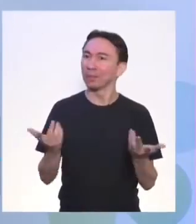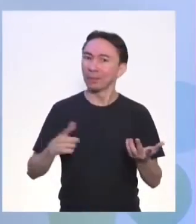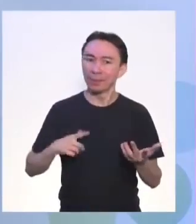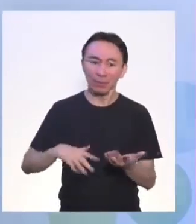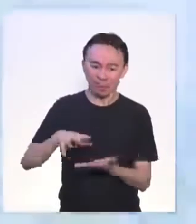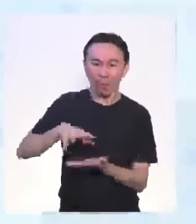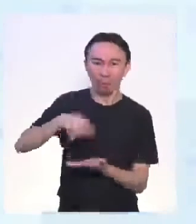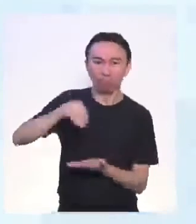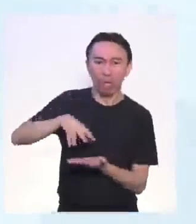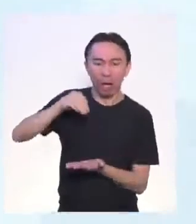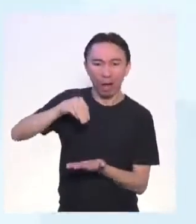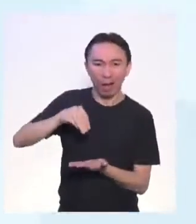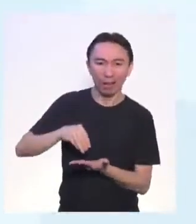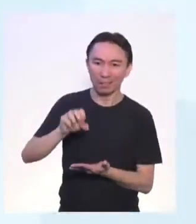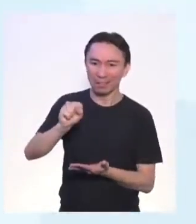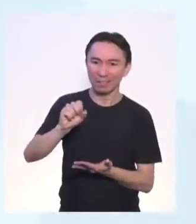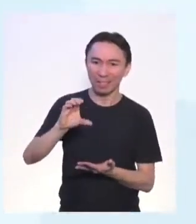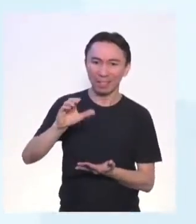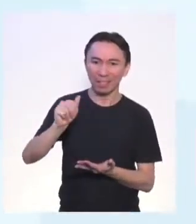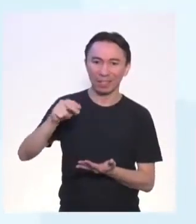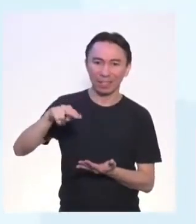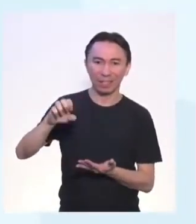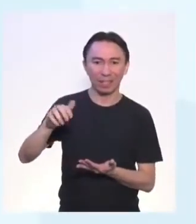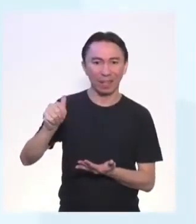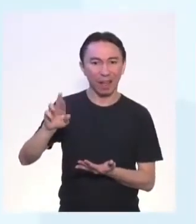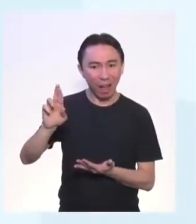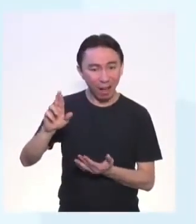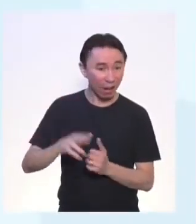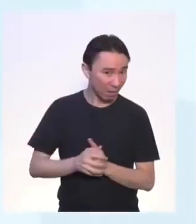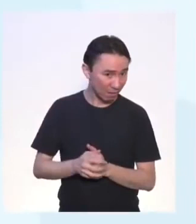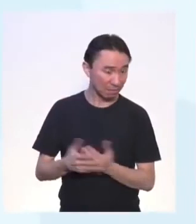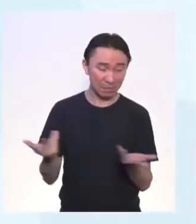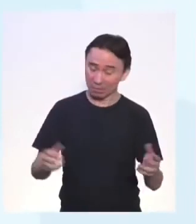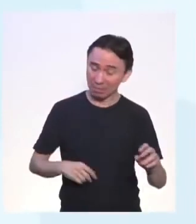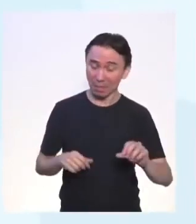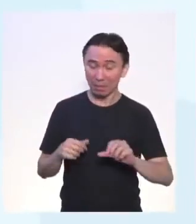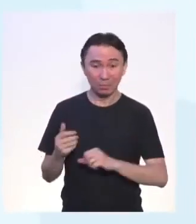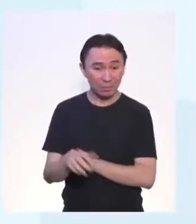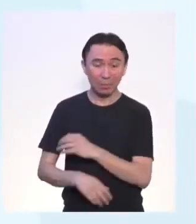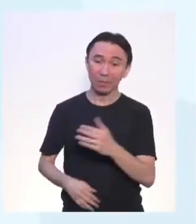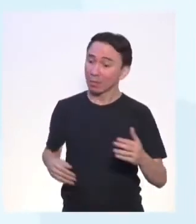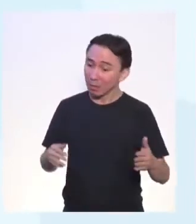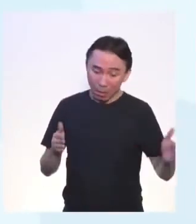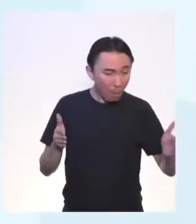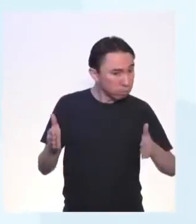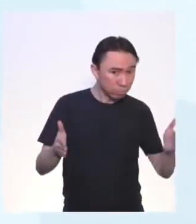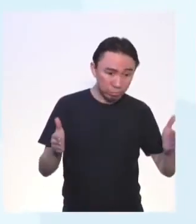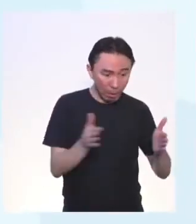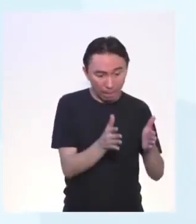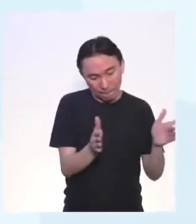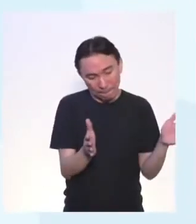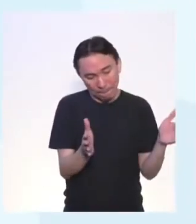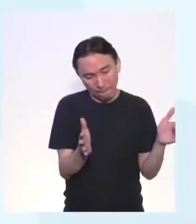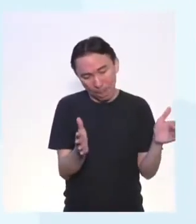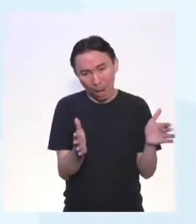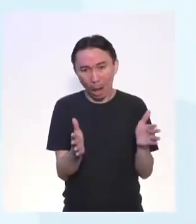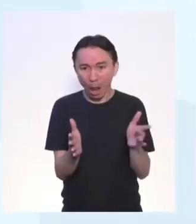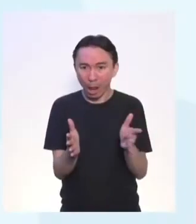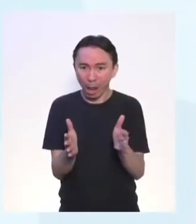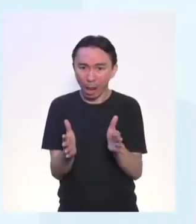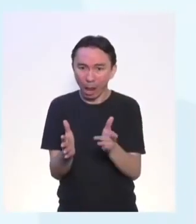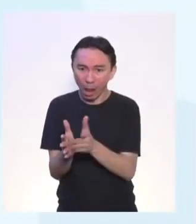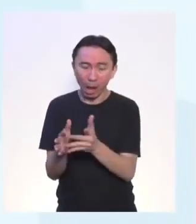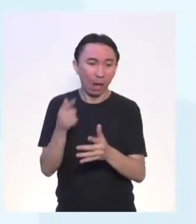variação histórica nada mais é uma variação que ocorre ao longo do tempo, no decorrer da história. O português que era falado há